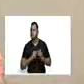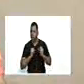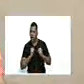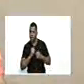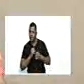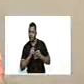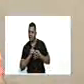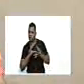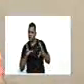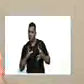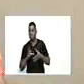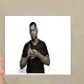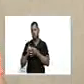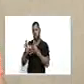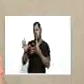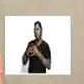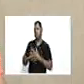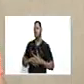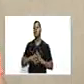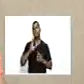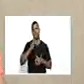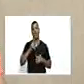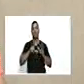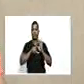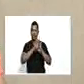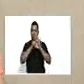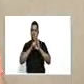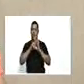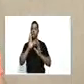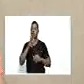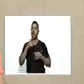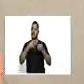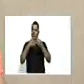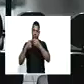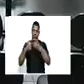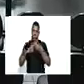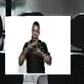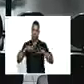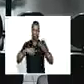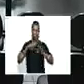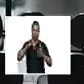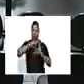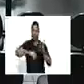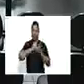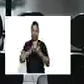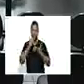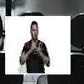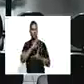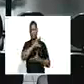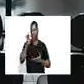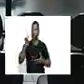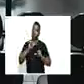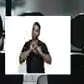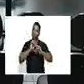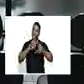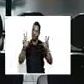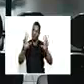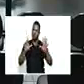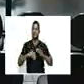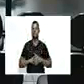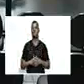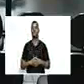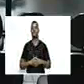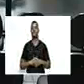oi pois não porque já existem alguns municípios né aí Claro é o regime de contratação que de repente não é o mesmo né